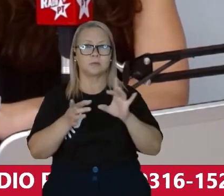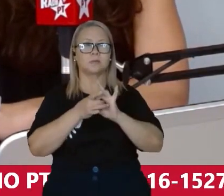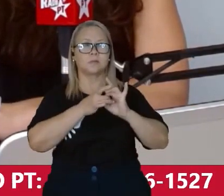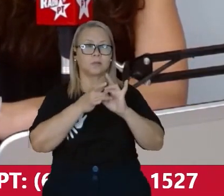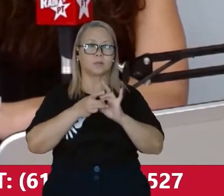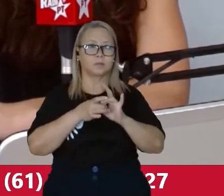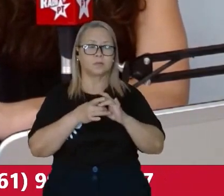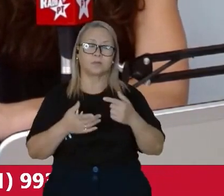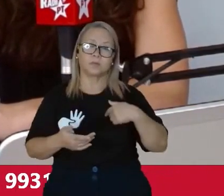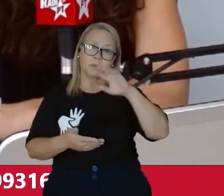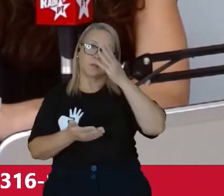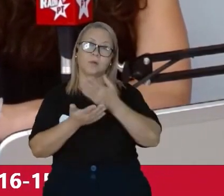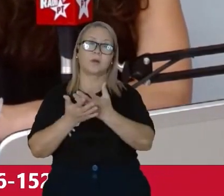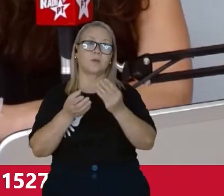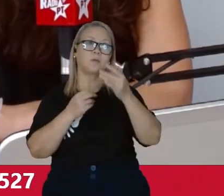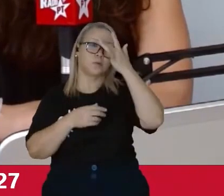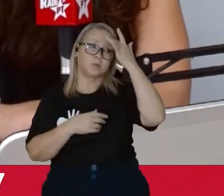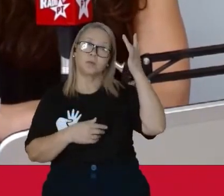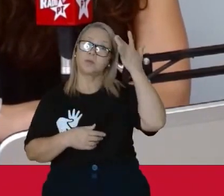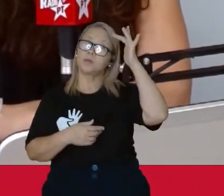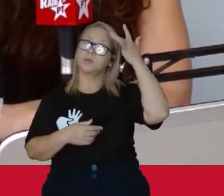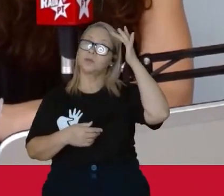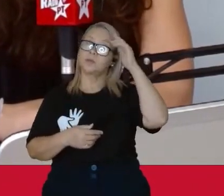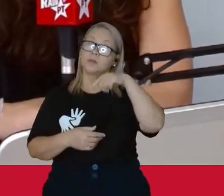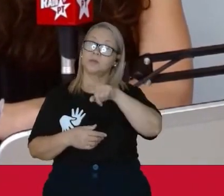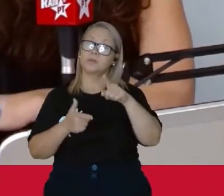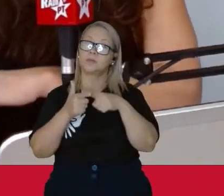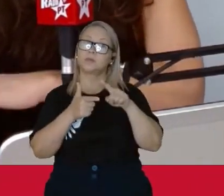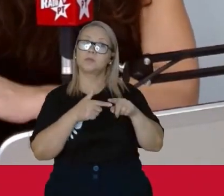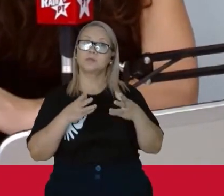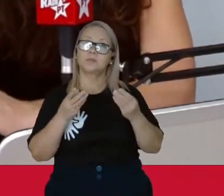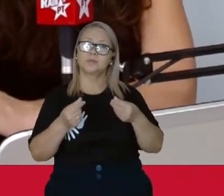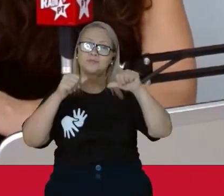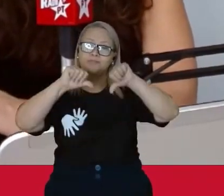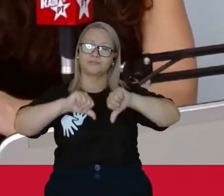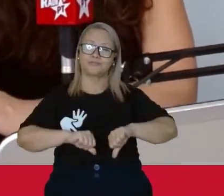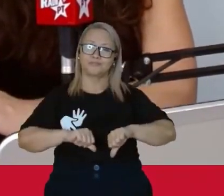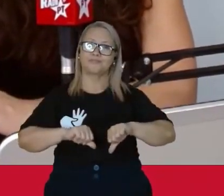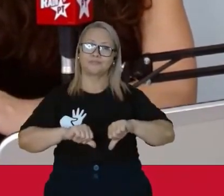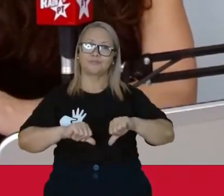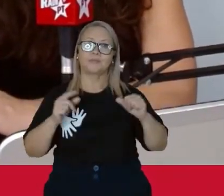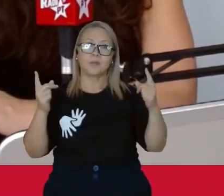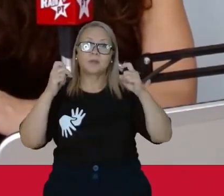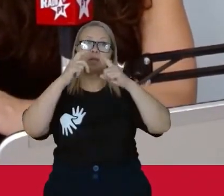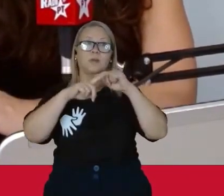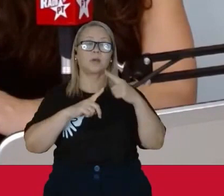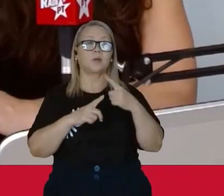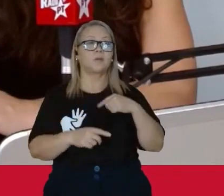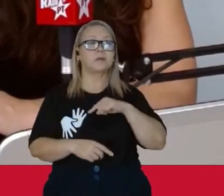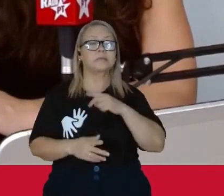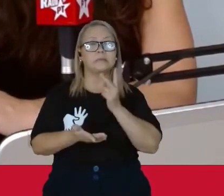Porque eu acredito que muita gente não se dá conta disso. E isso é muito penoso para a gente, porque a gente fica